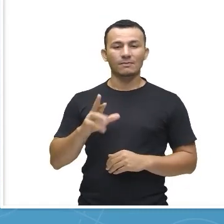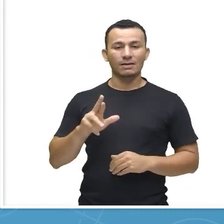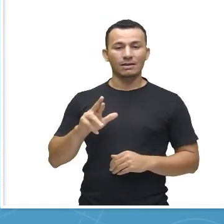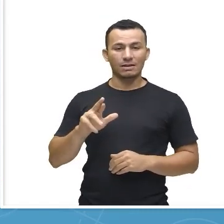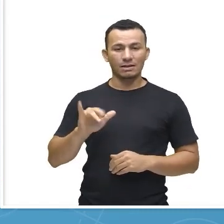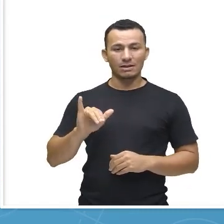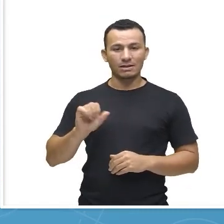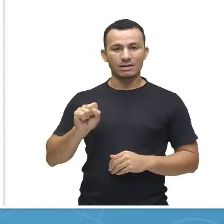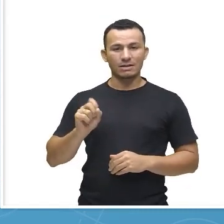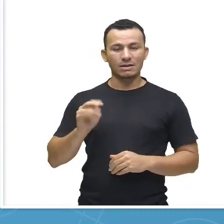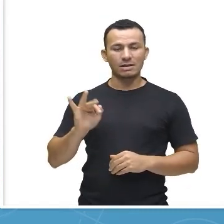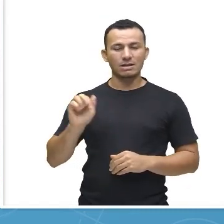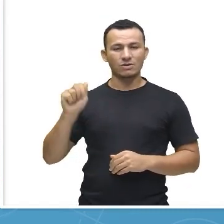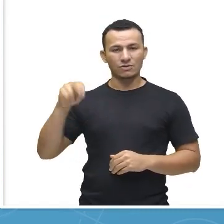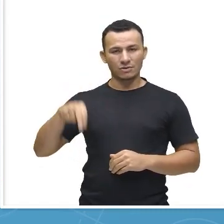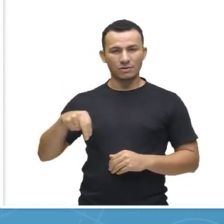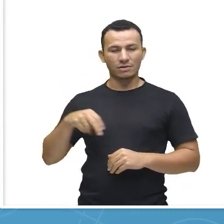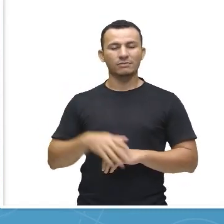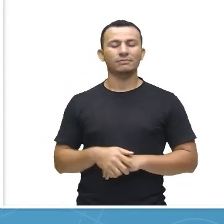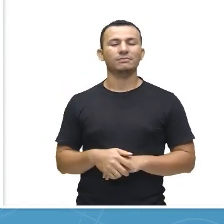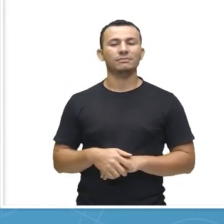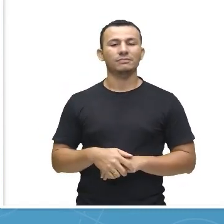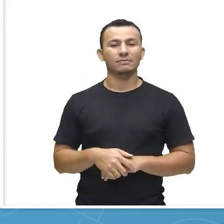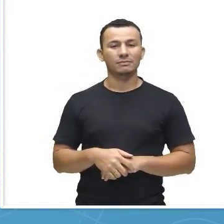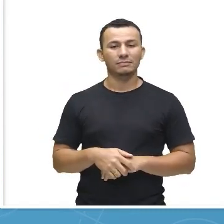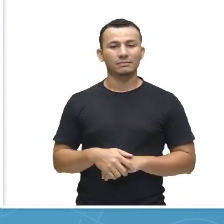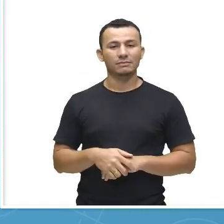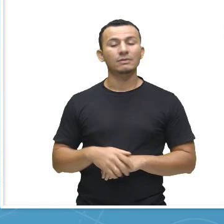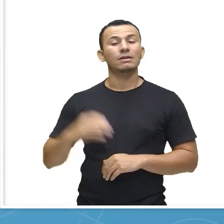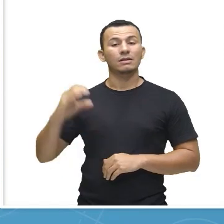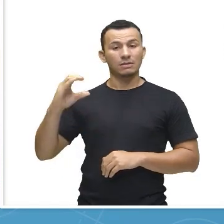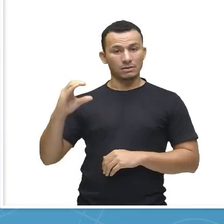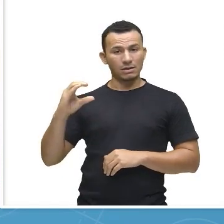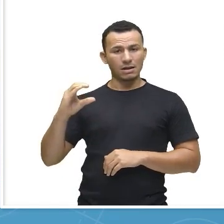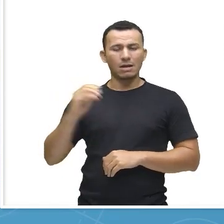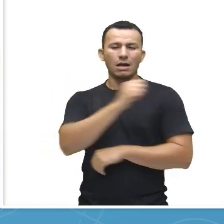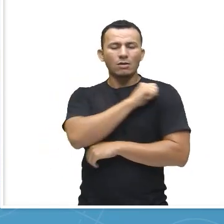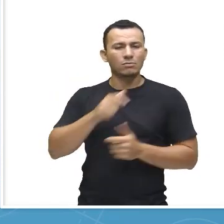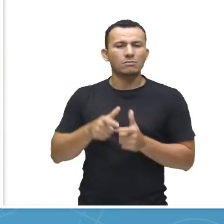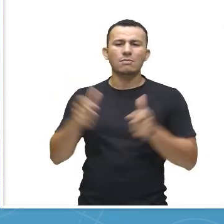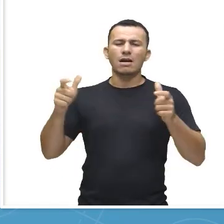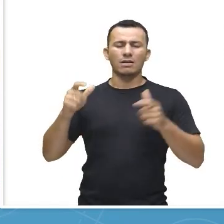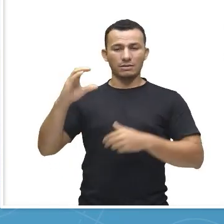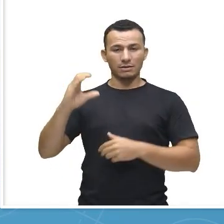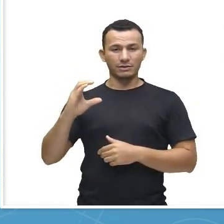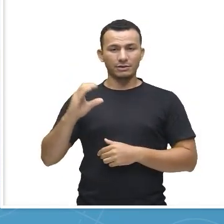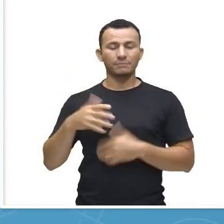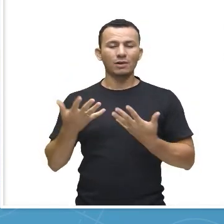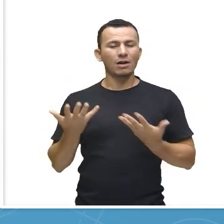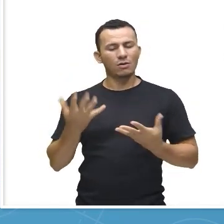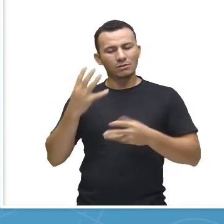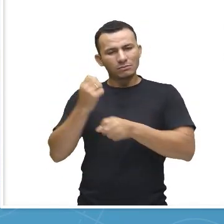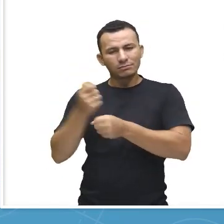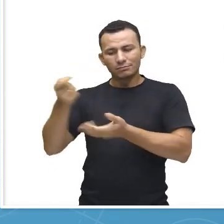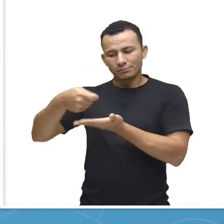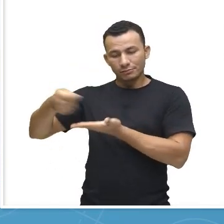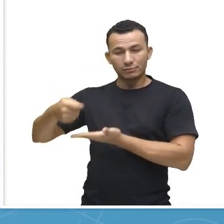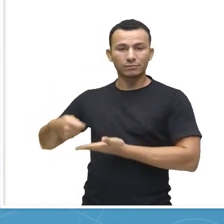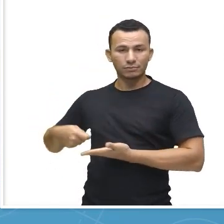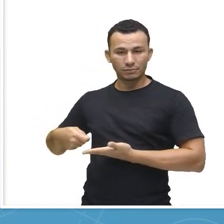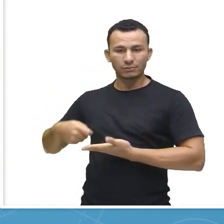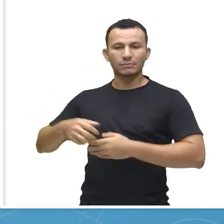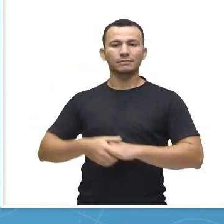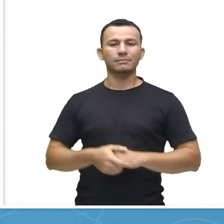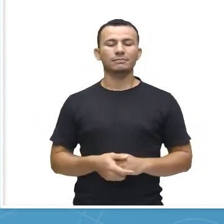quero ficar famoso. Ah, tchau. Letra C, a maioria está colocando letra C. Beleza, vamos fazer a correção então? Vamos